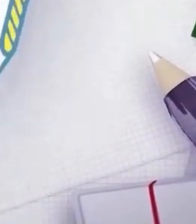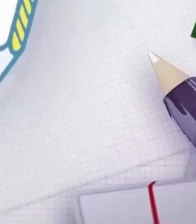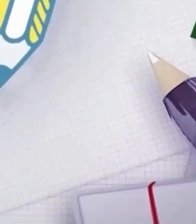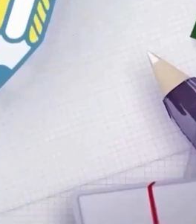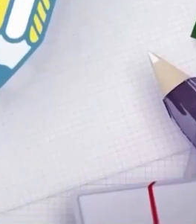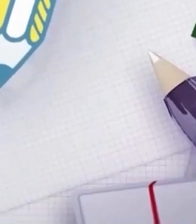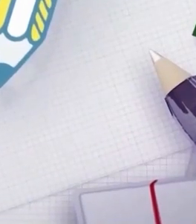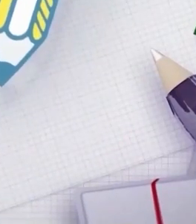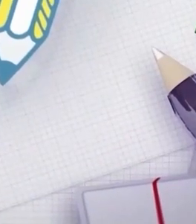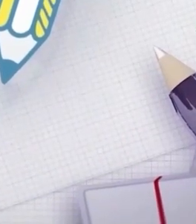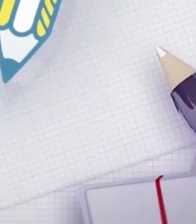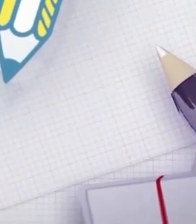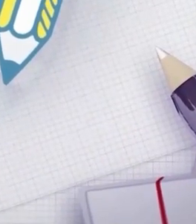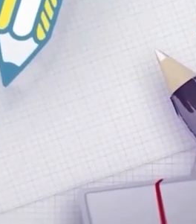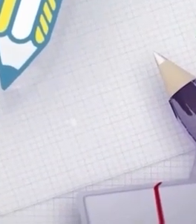aprendendo